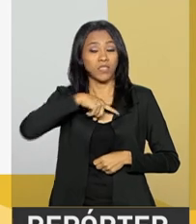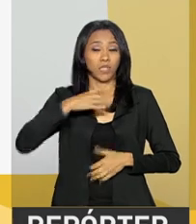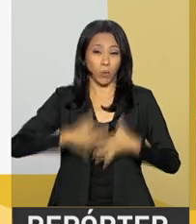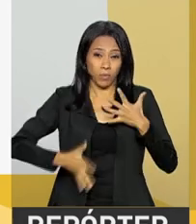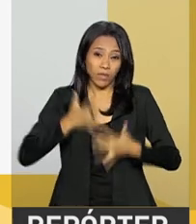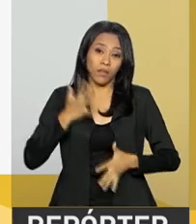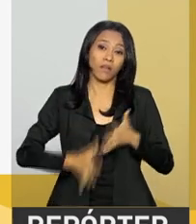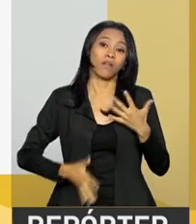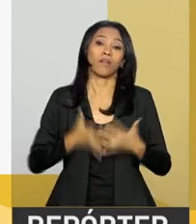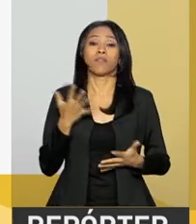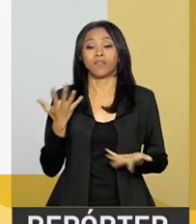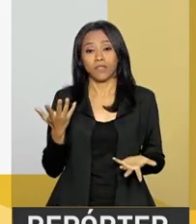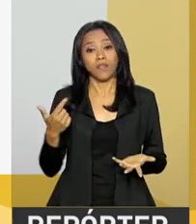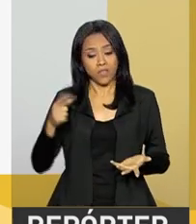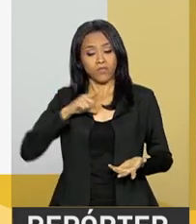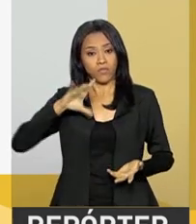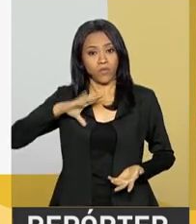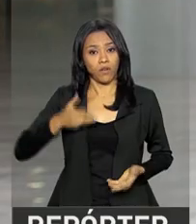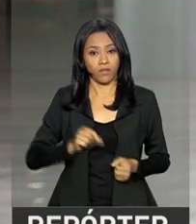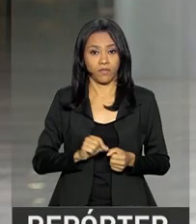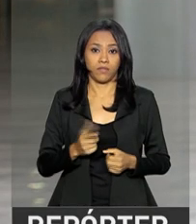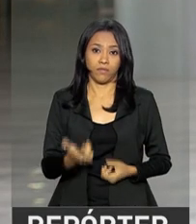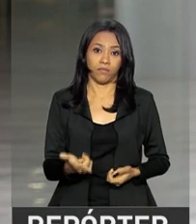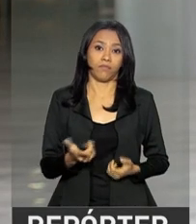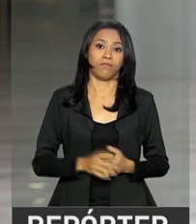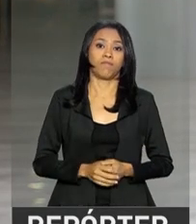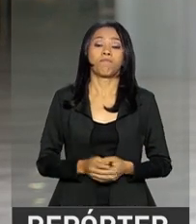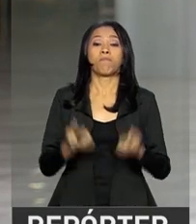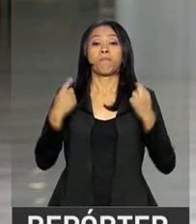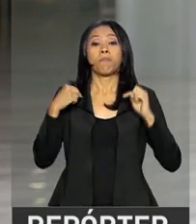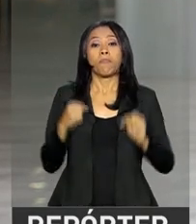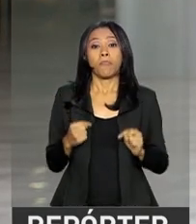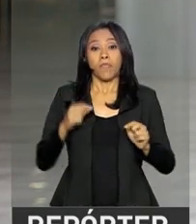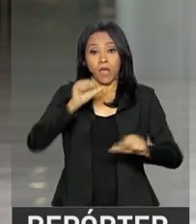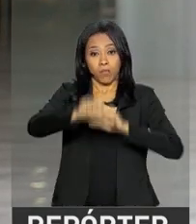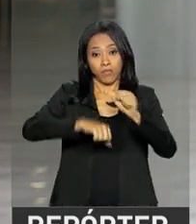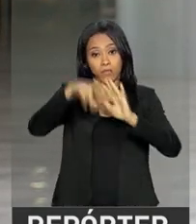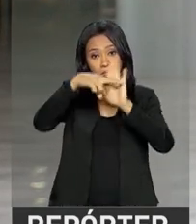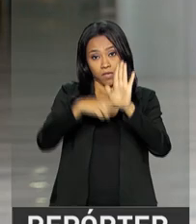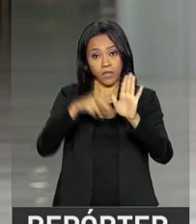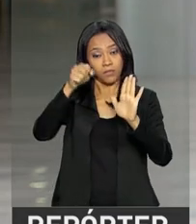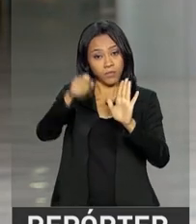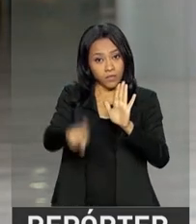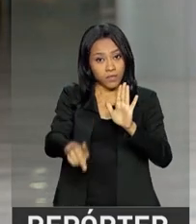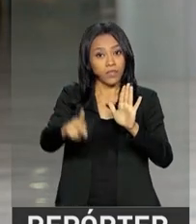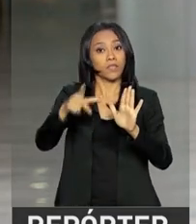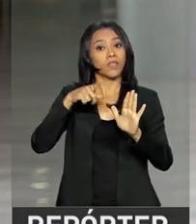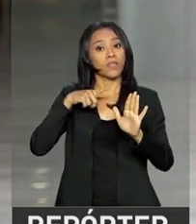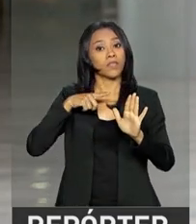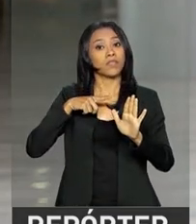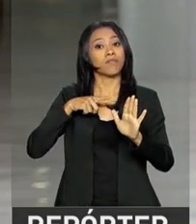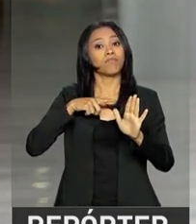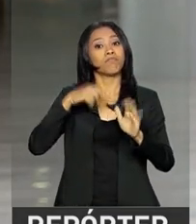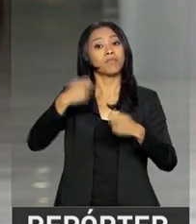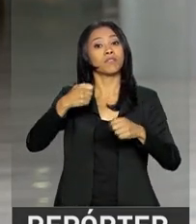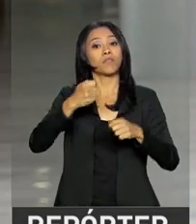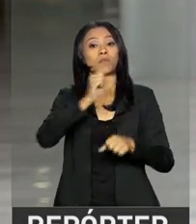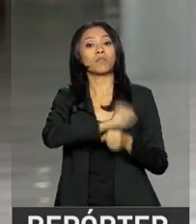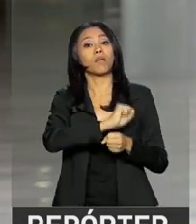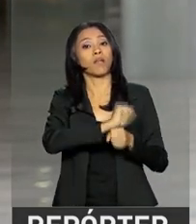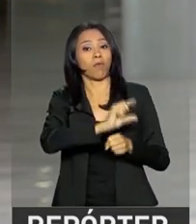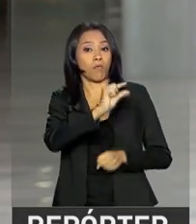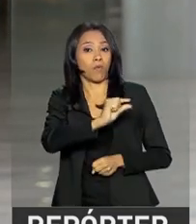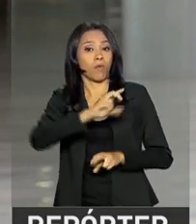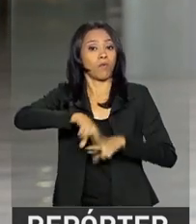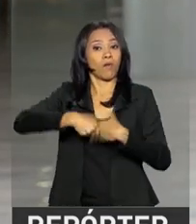a área federal, eu não vou chamar. Eu tive coragem para fazer isso. A reforma da Previdência, que teve de sair da pauta do Congresso Nacional por conta